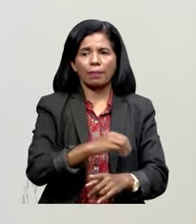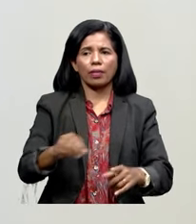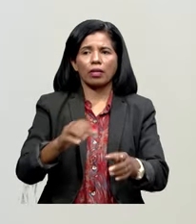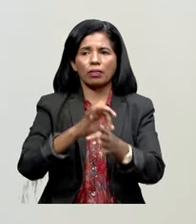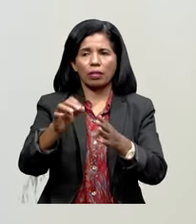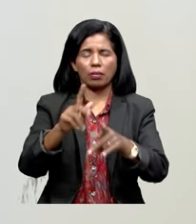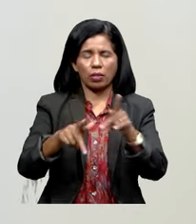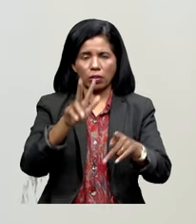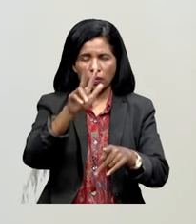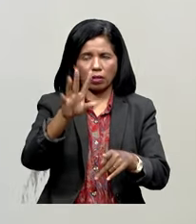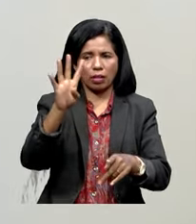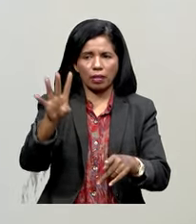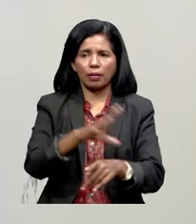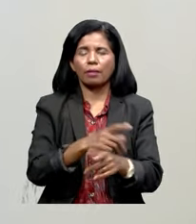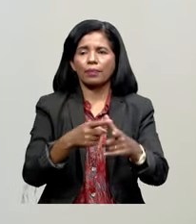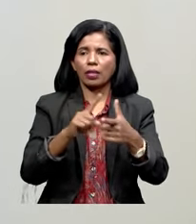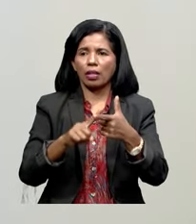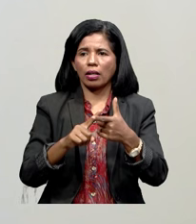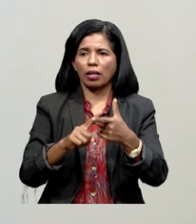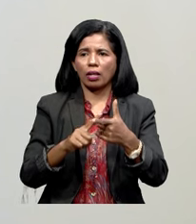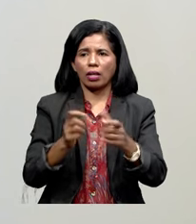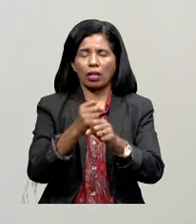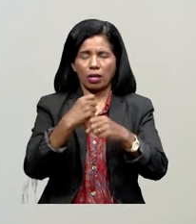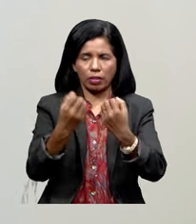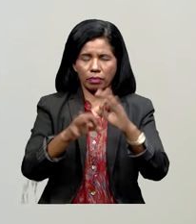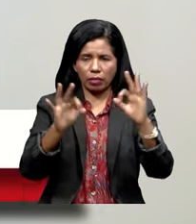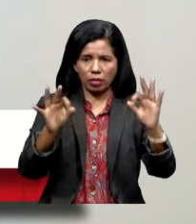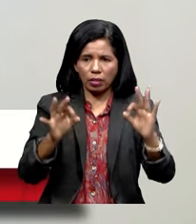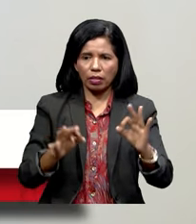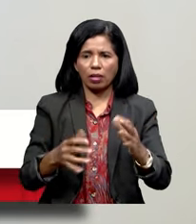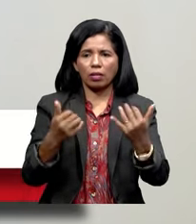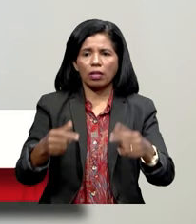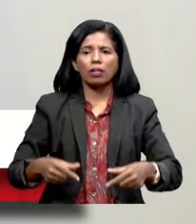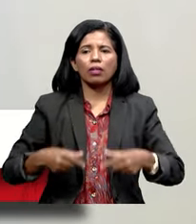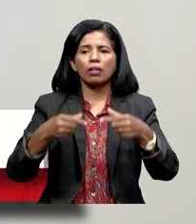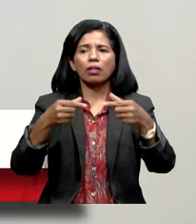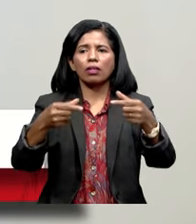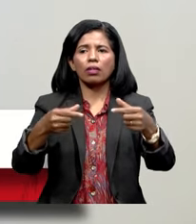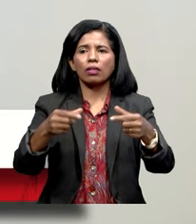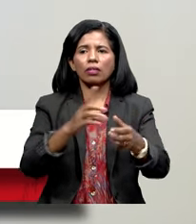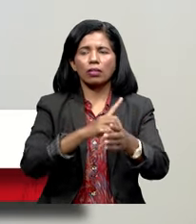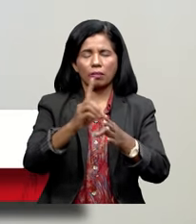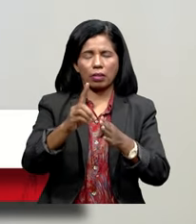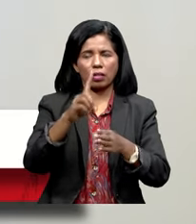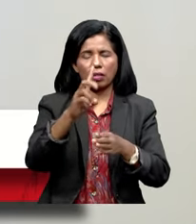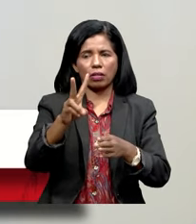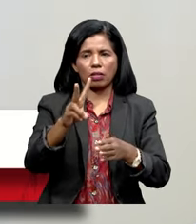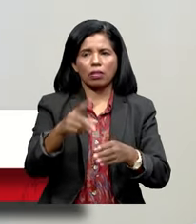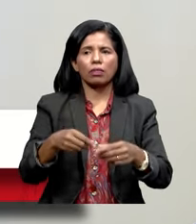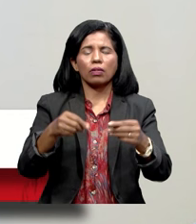Hatia Craig, e depois a instalação com a autoridade. Agora a formação, semana e rua, se for formação